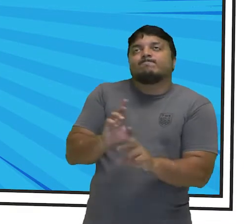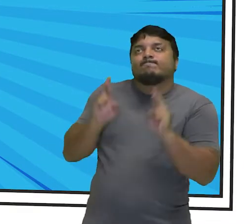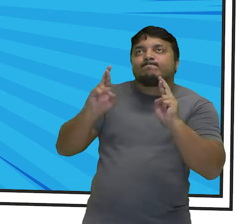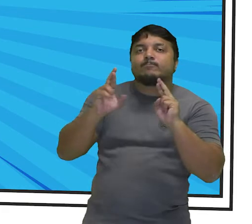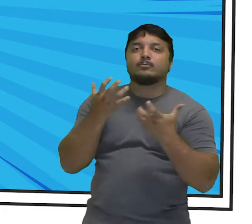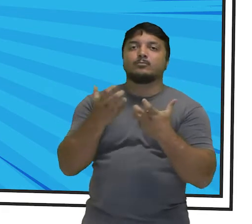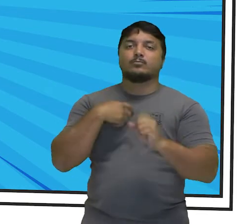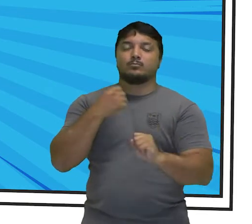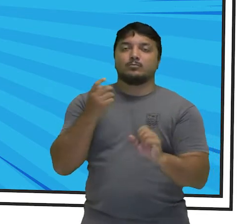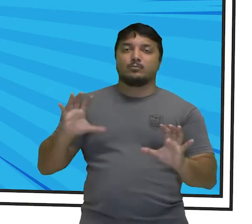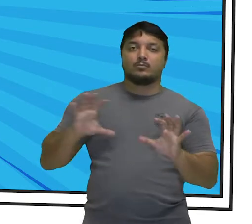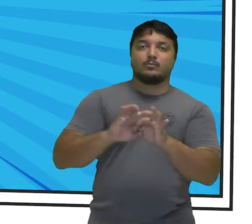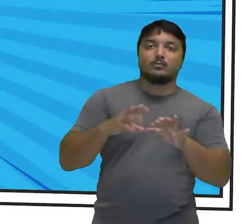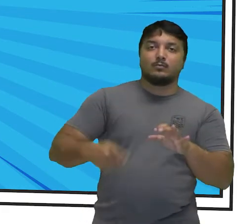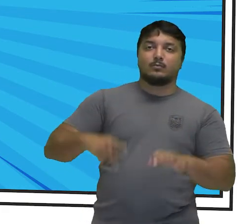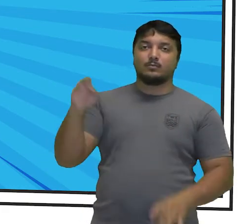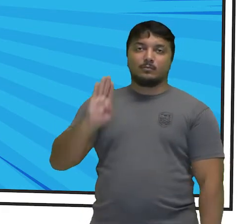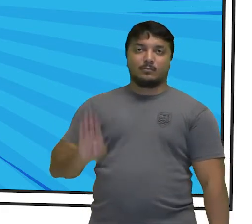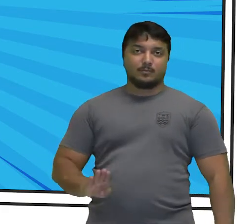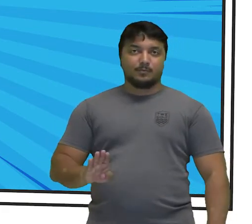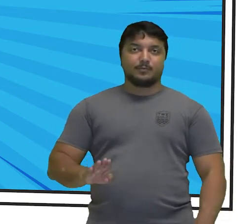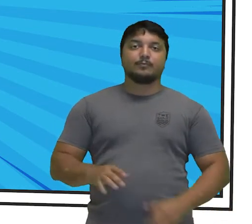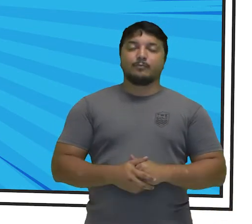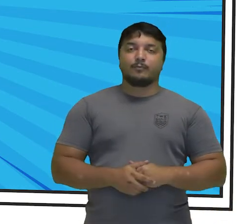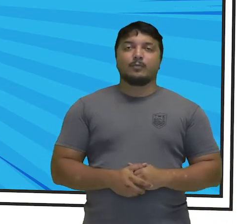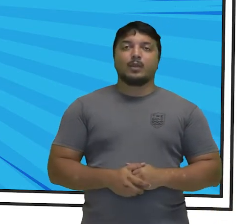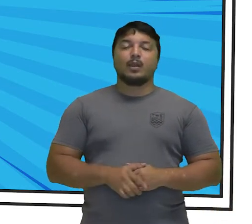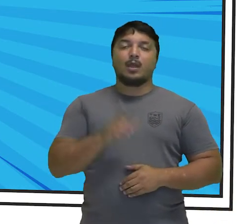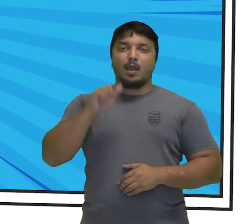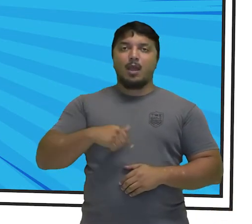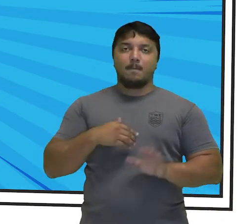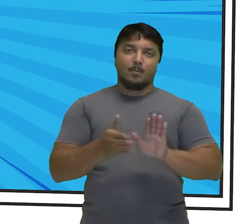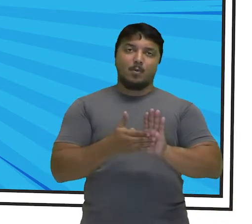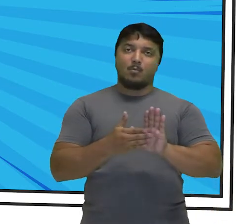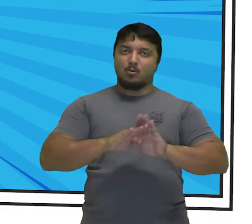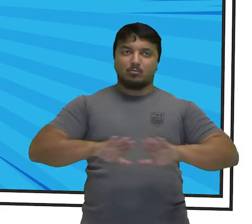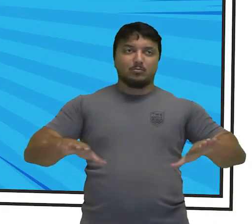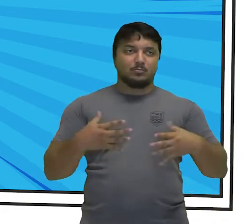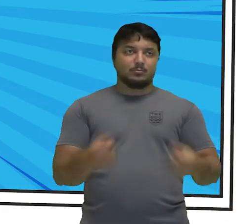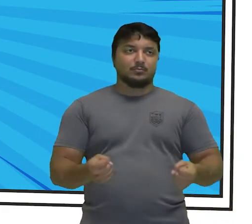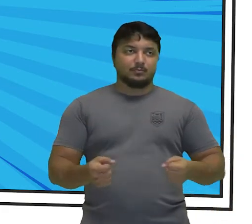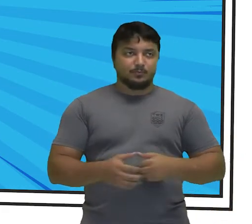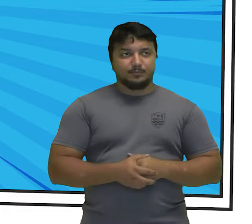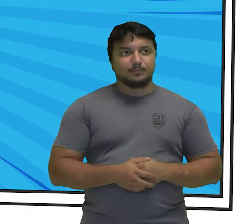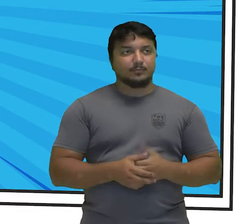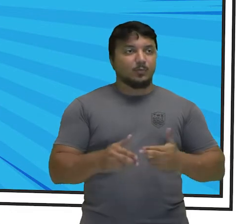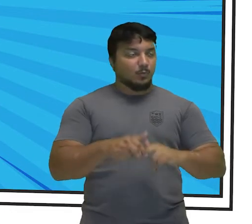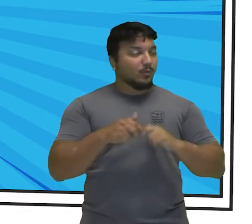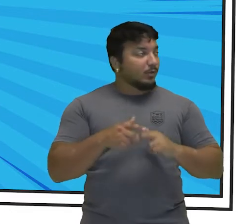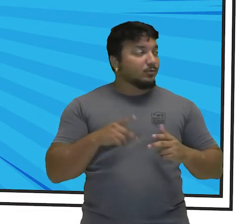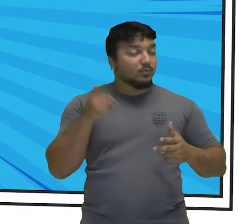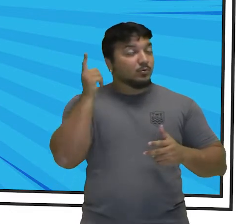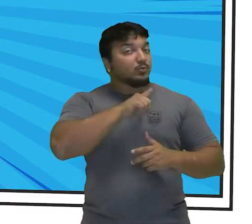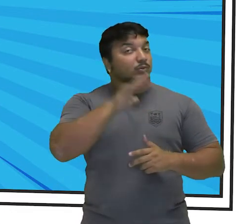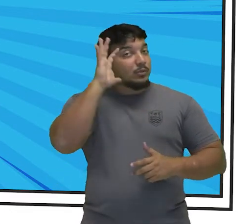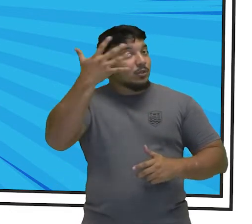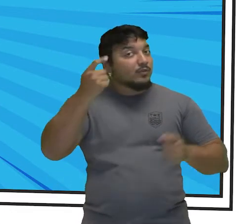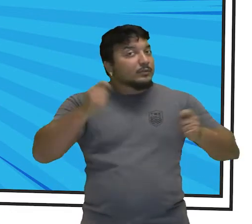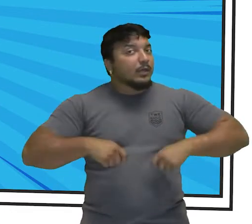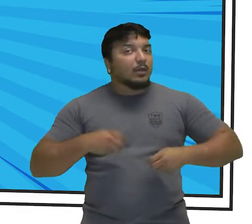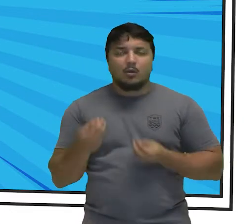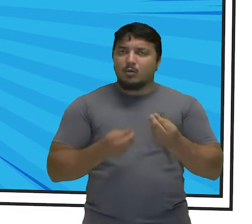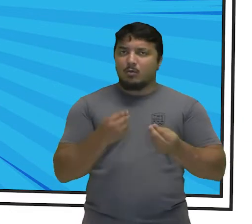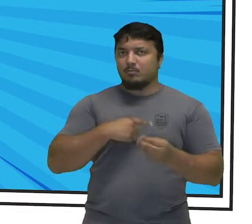fizesse a integração do Brasil. Esta era a proposta. Tudo bem? Então, no final das contas, a sua